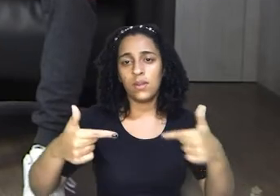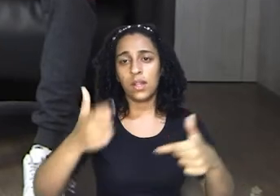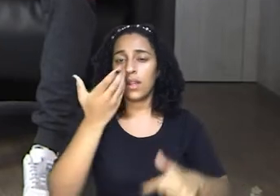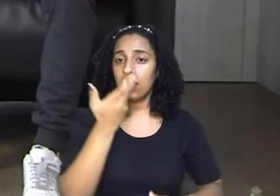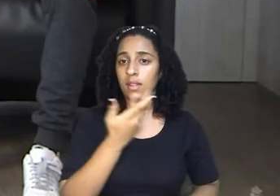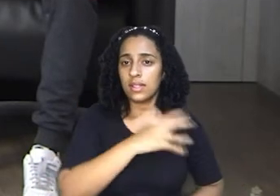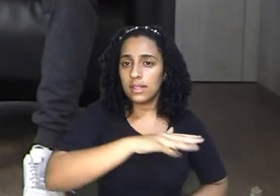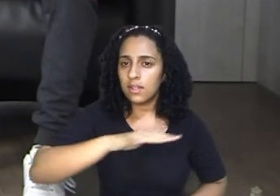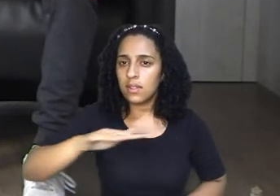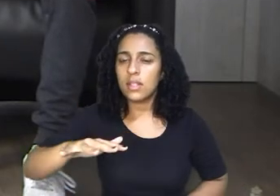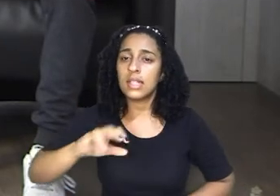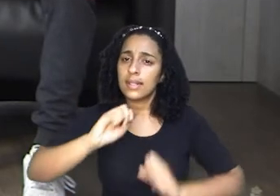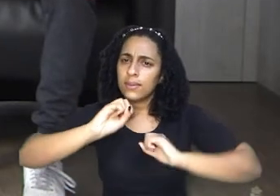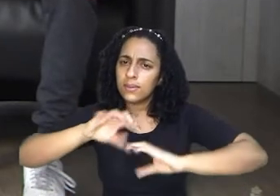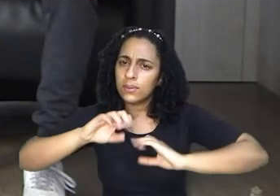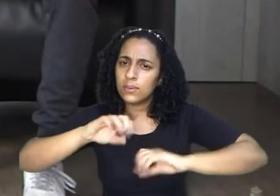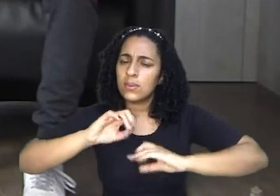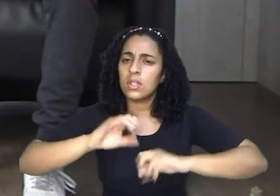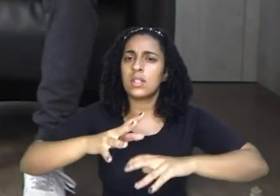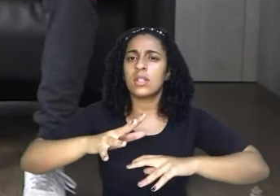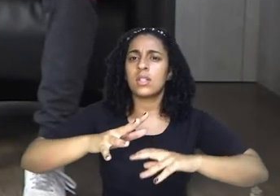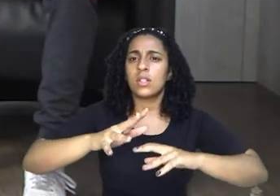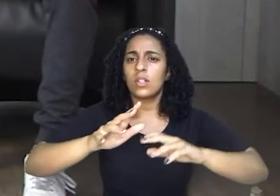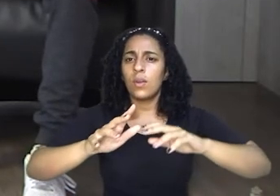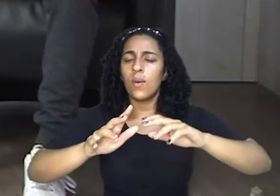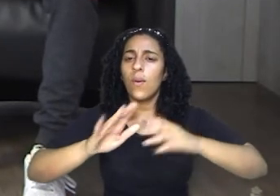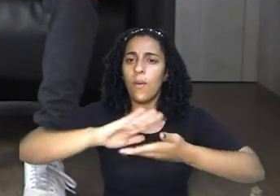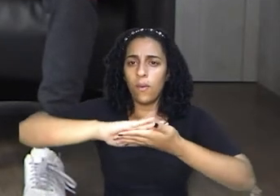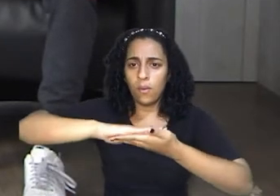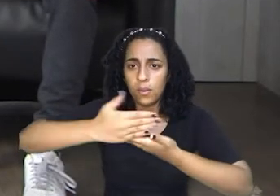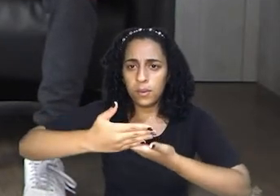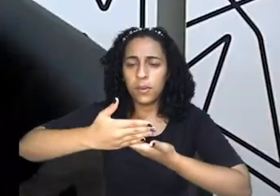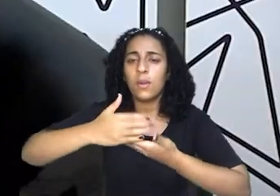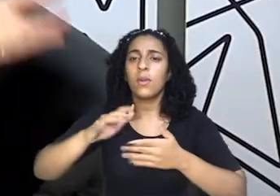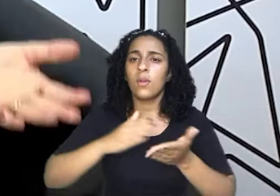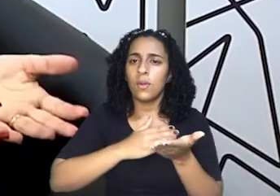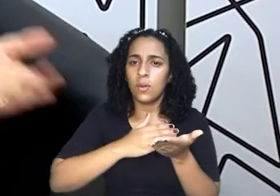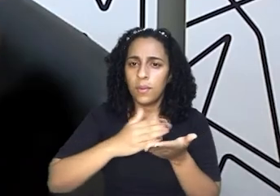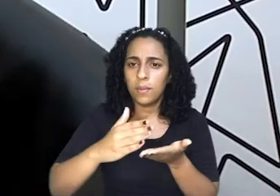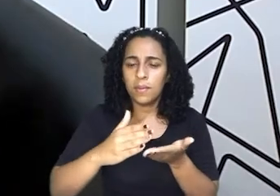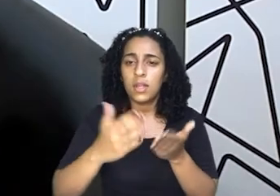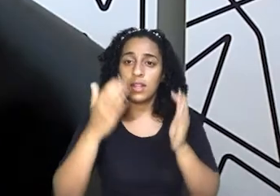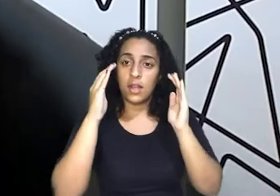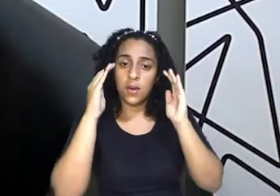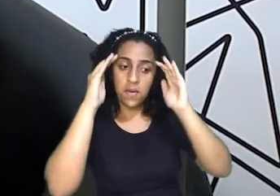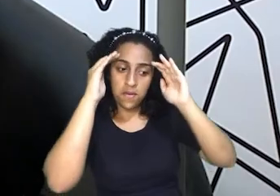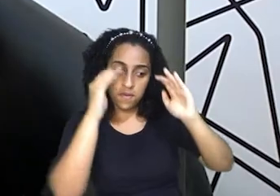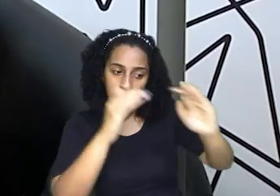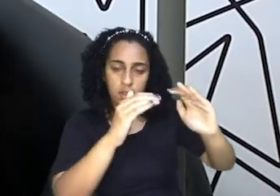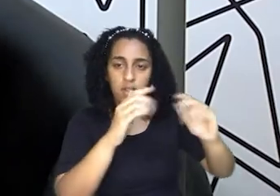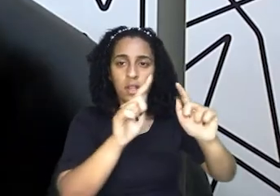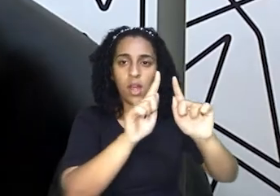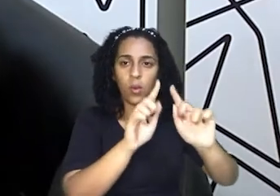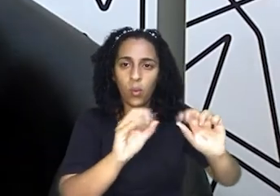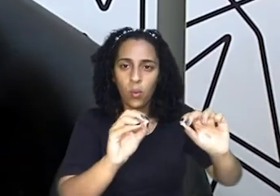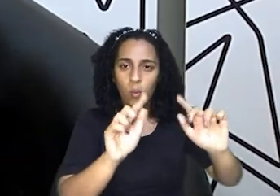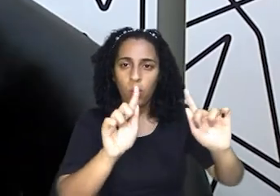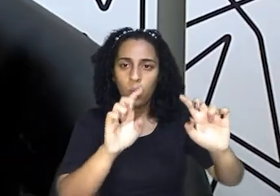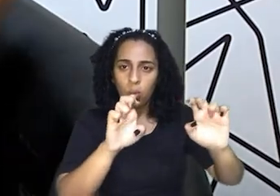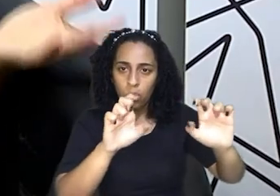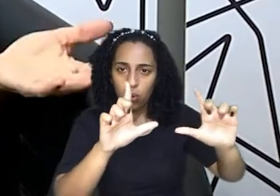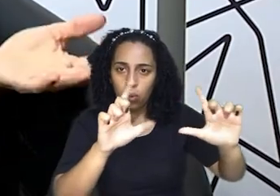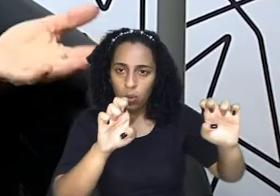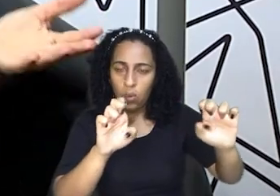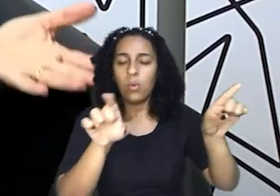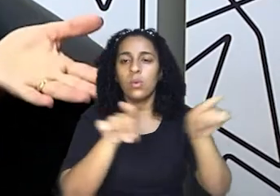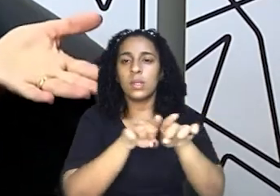é com essa ensino remoto passaram a ser fidelizado sou ao Google ou Microsoft né e